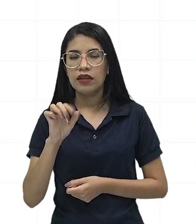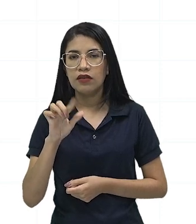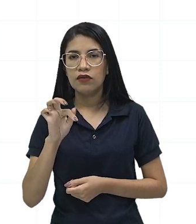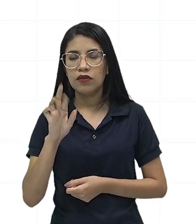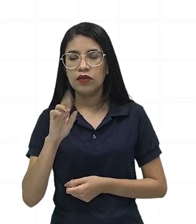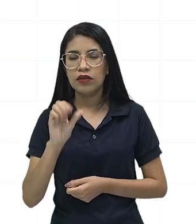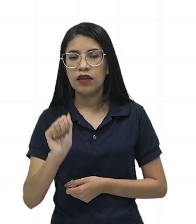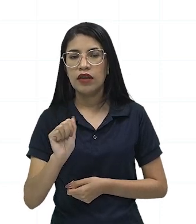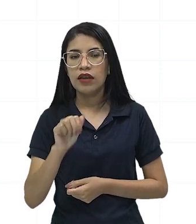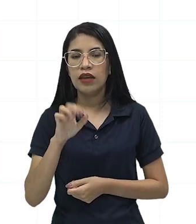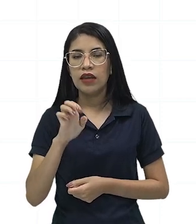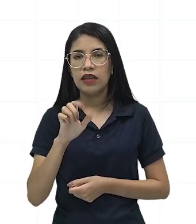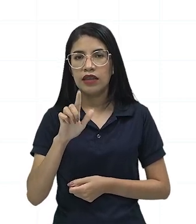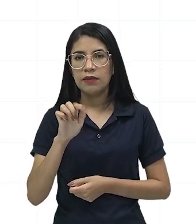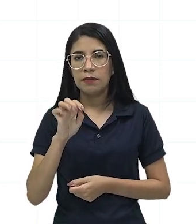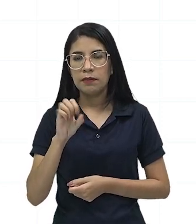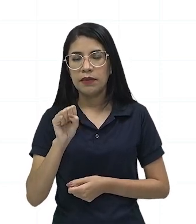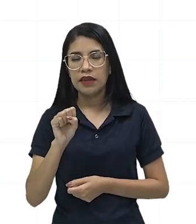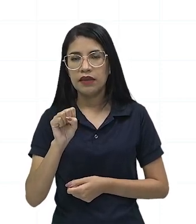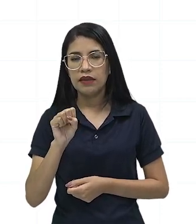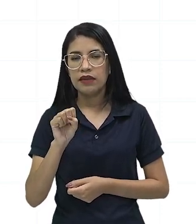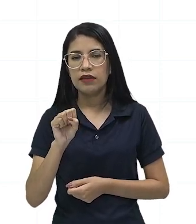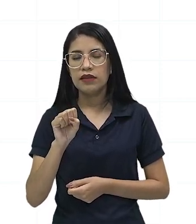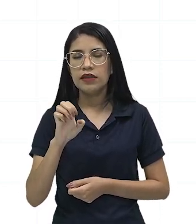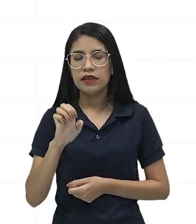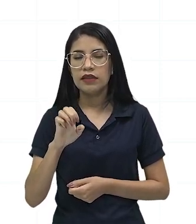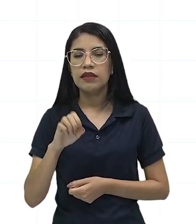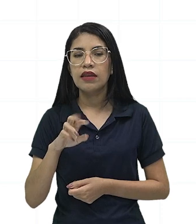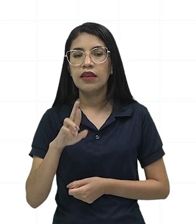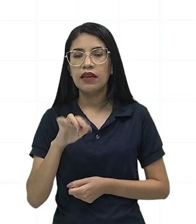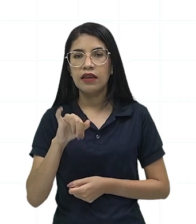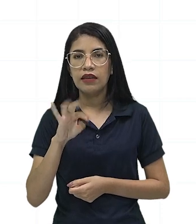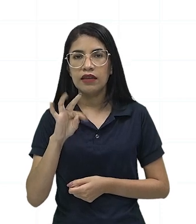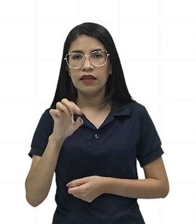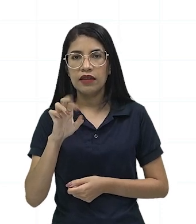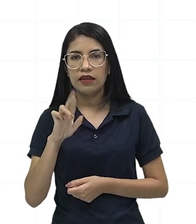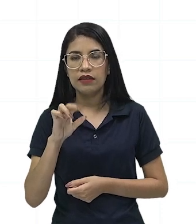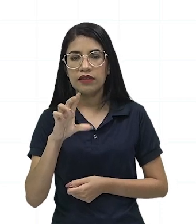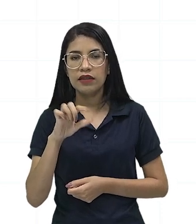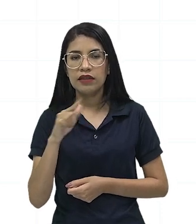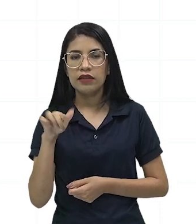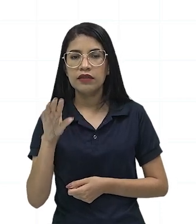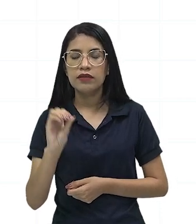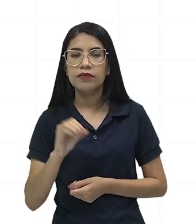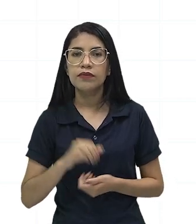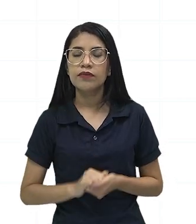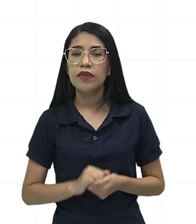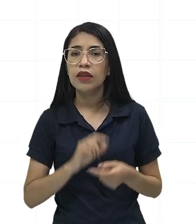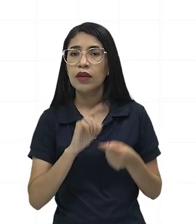e reiteração. São alguns nomes esquisitos, mas você vai se acostumando. Anáfora,